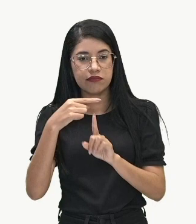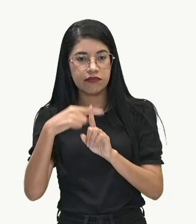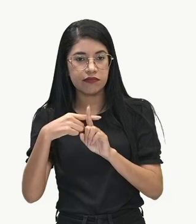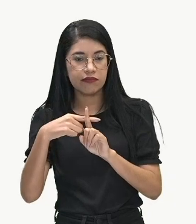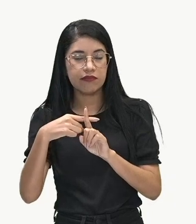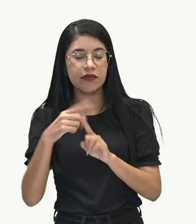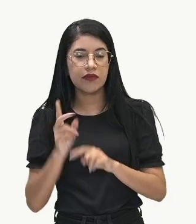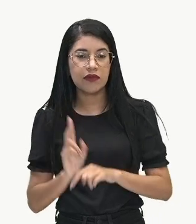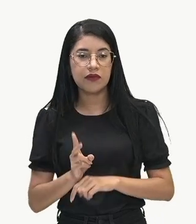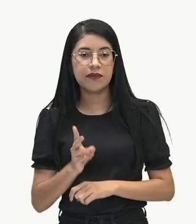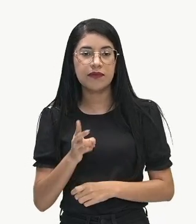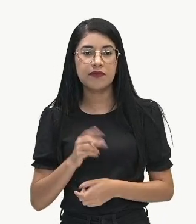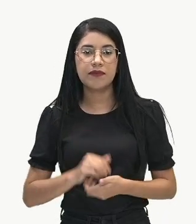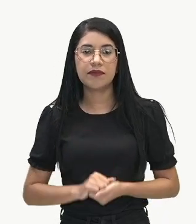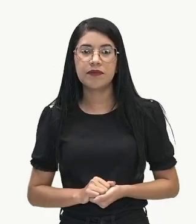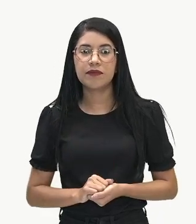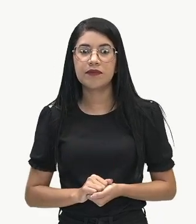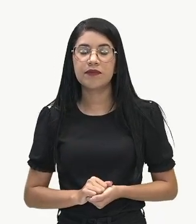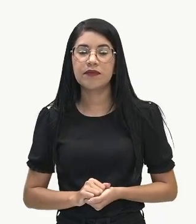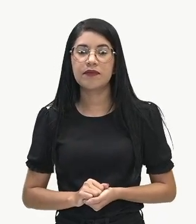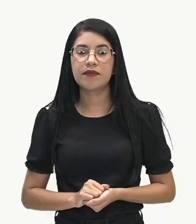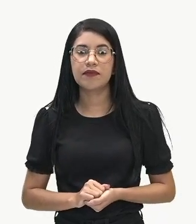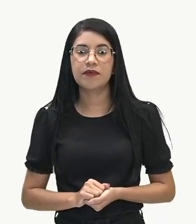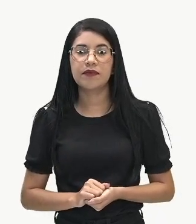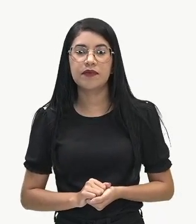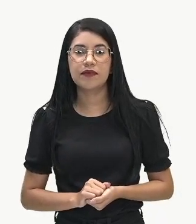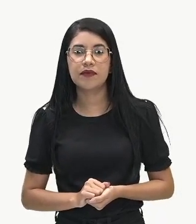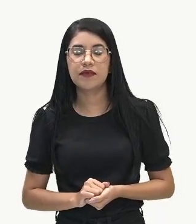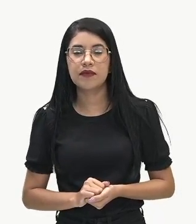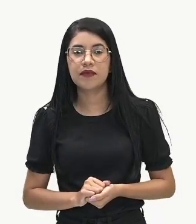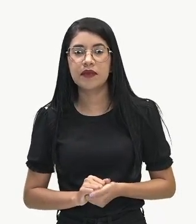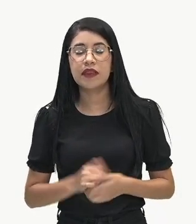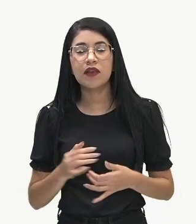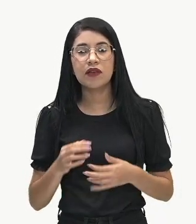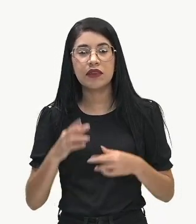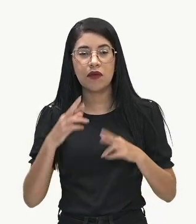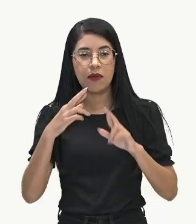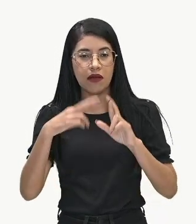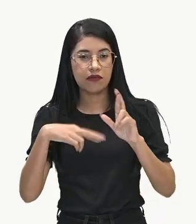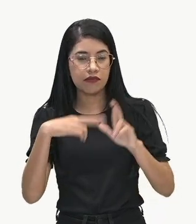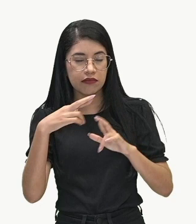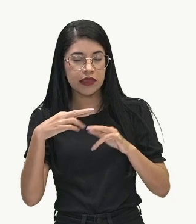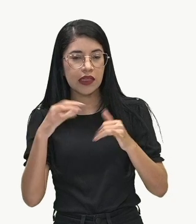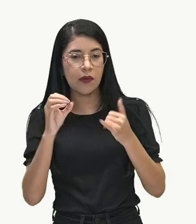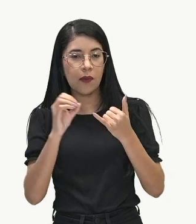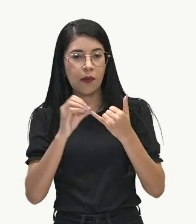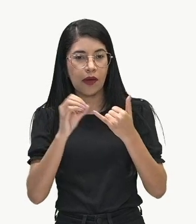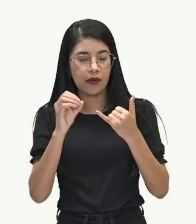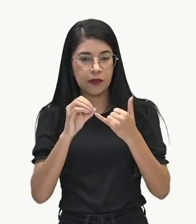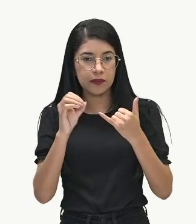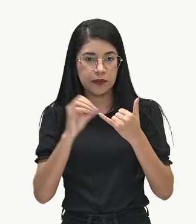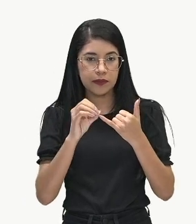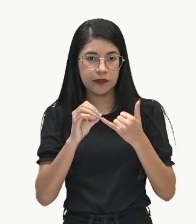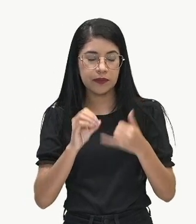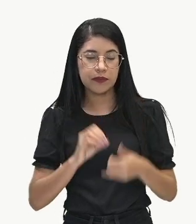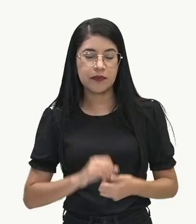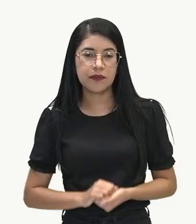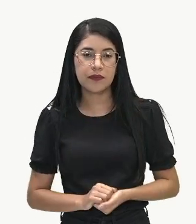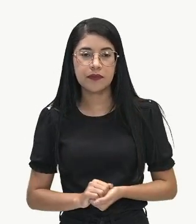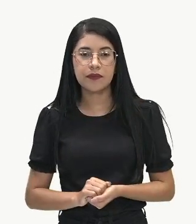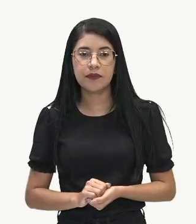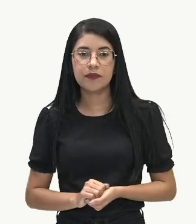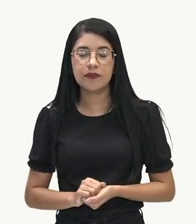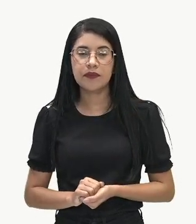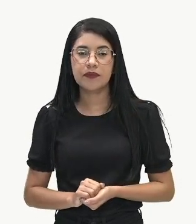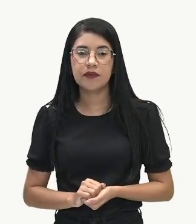positiva, tá? E aí vai ser classificado como uma reação endotérmica, ok? Então mostrei aqui